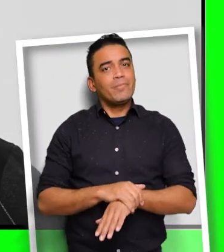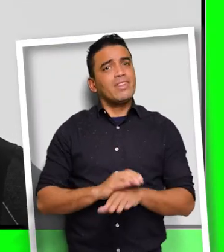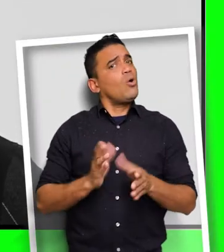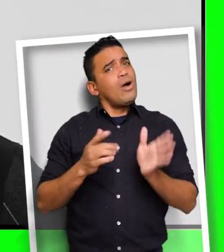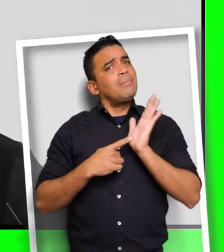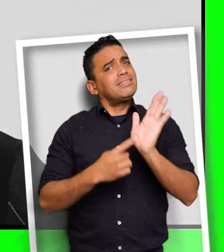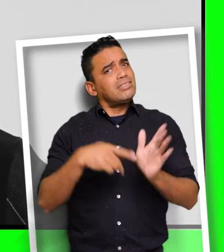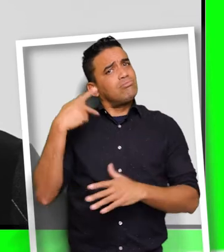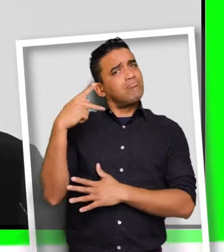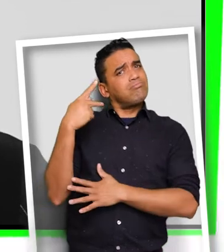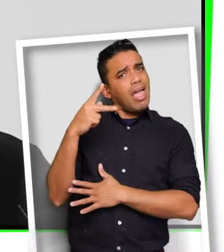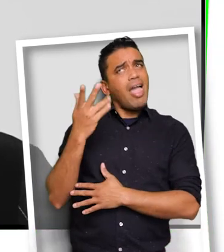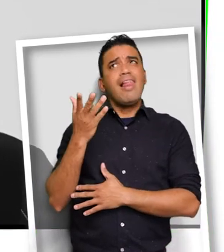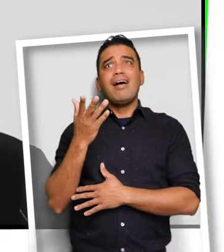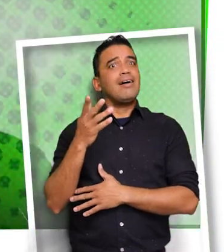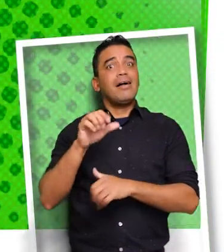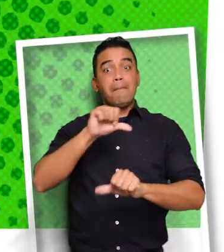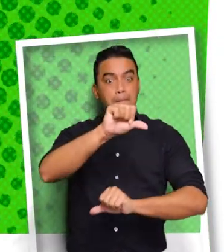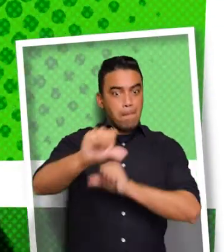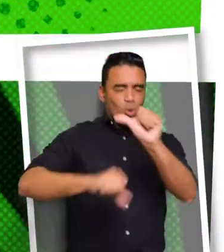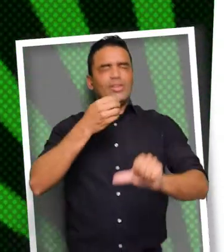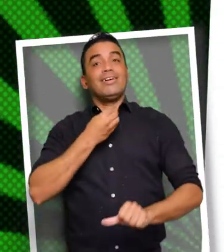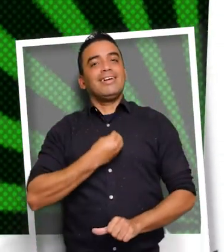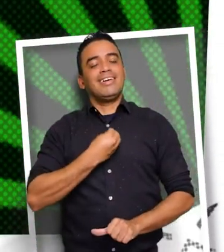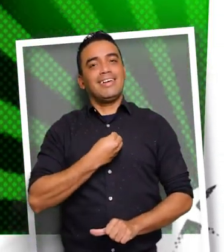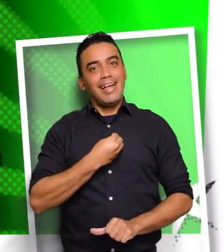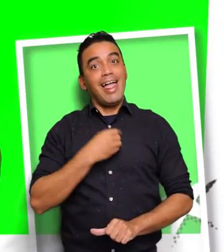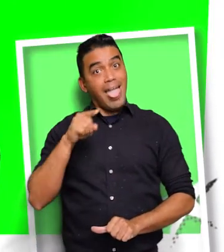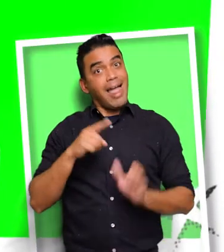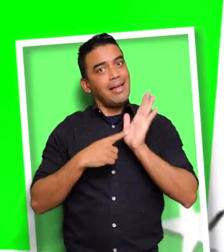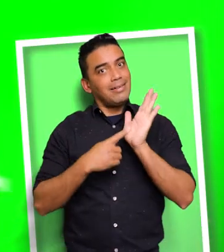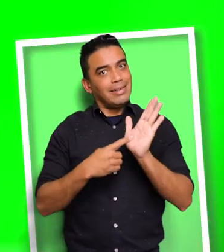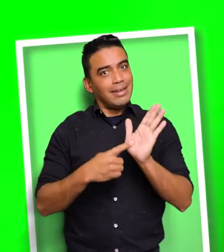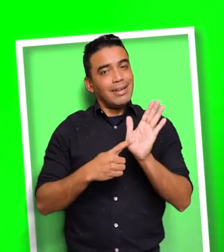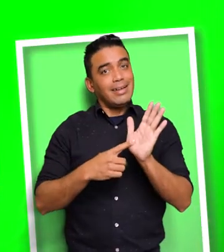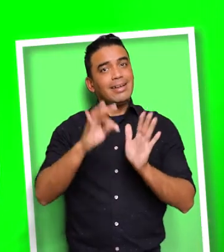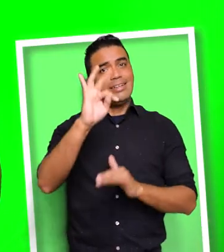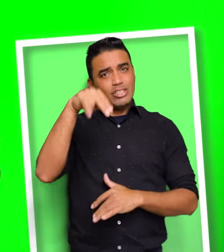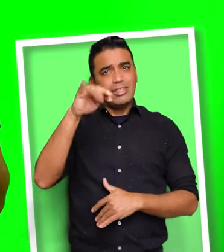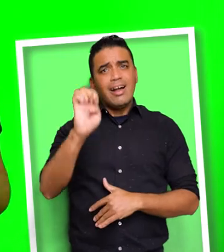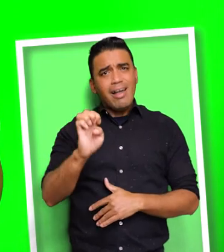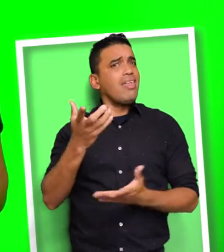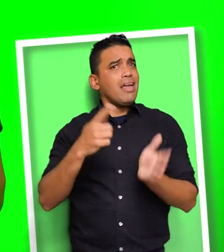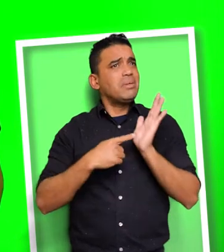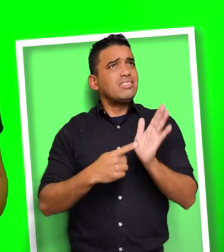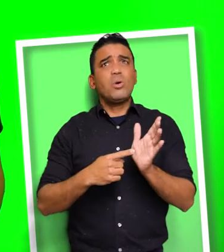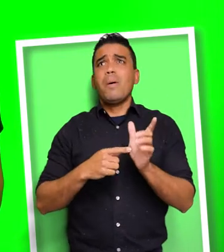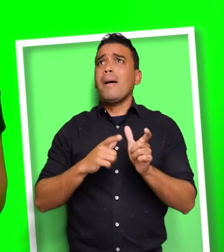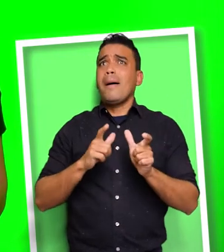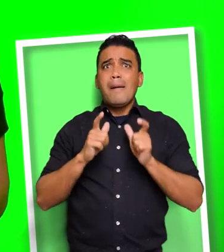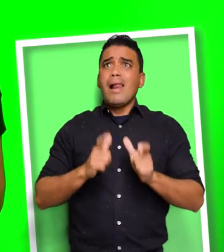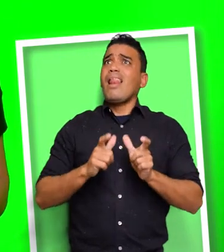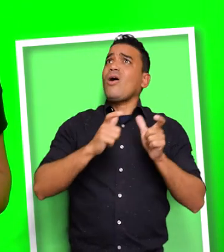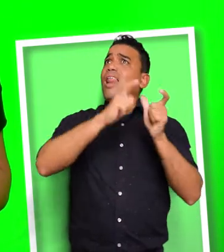e o Campo das Vertentes, foi um divisor de água para mim. Com esse espetáculo, Titânia e o Campo das Vertentes, eu rodei o Brasil, várias